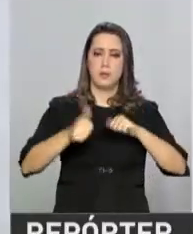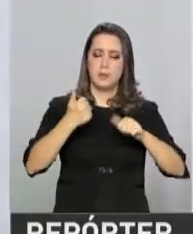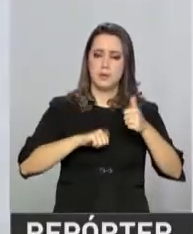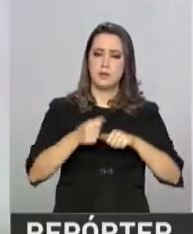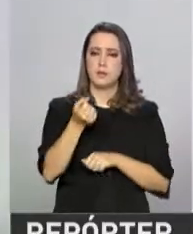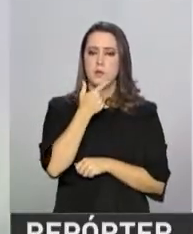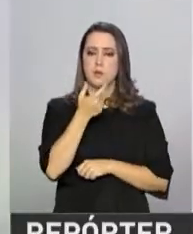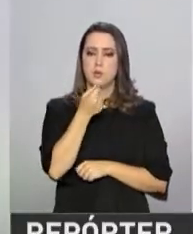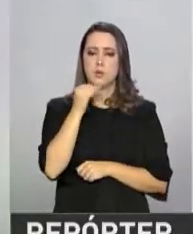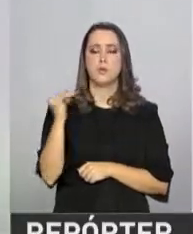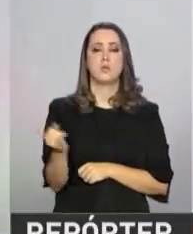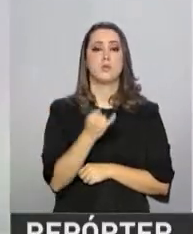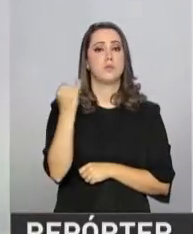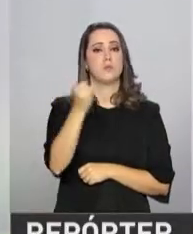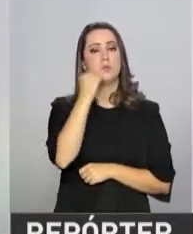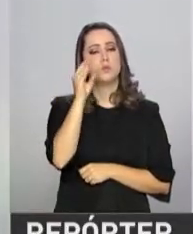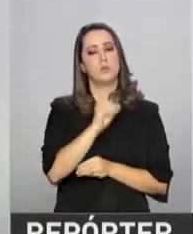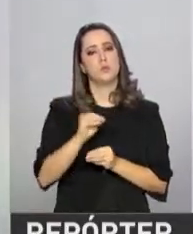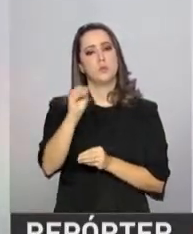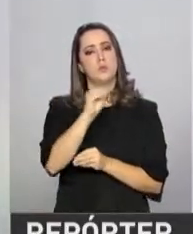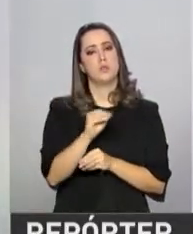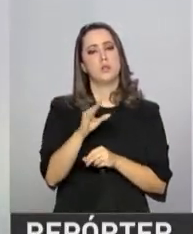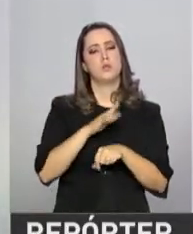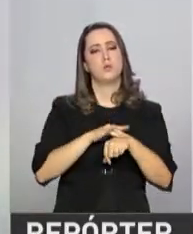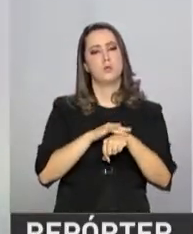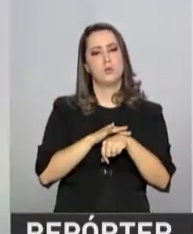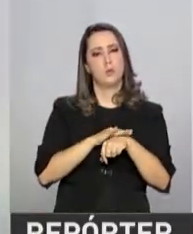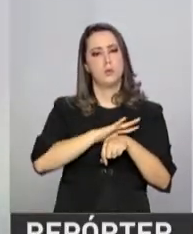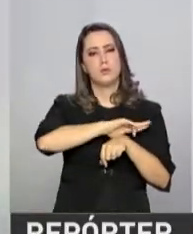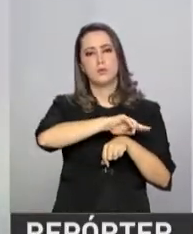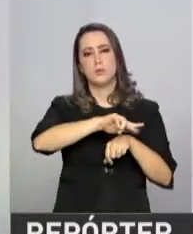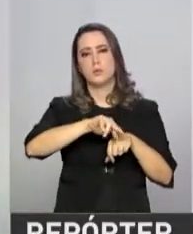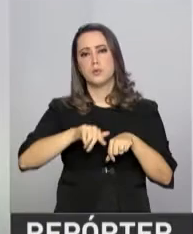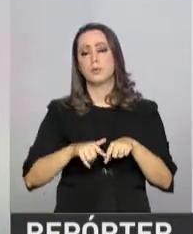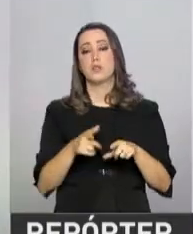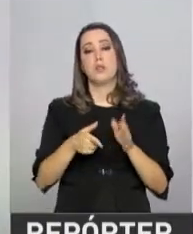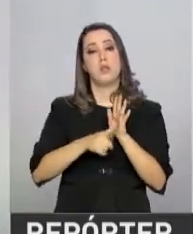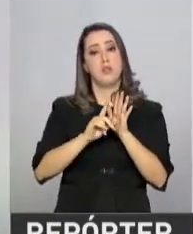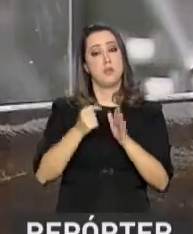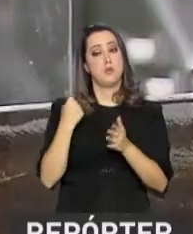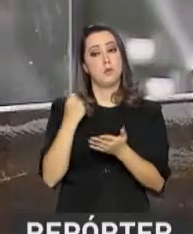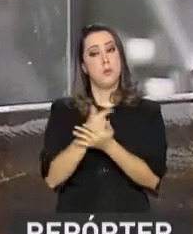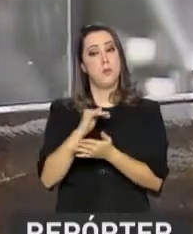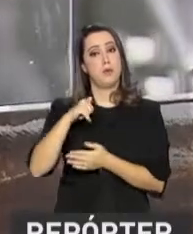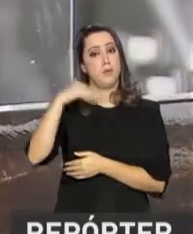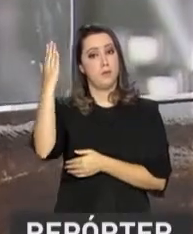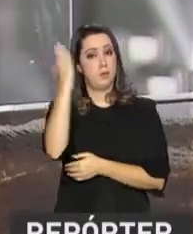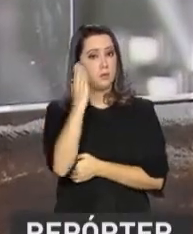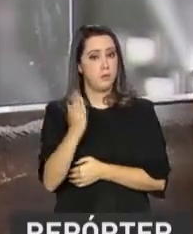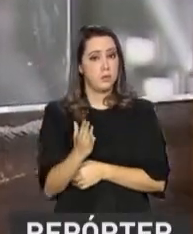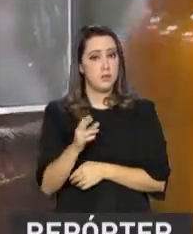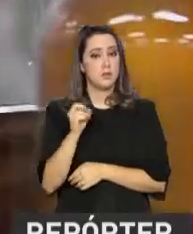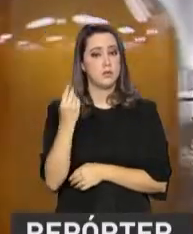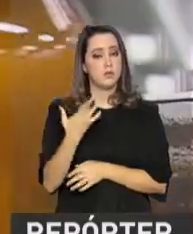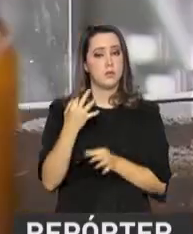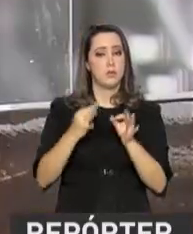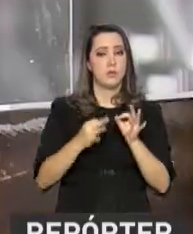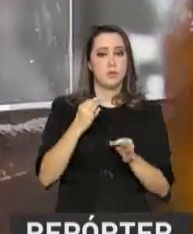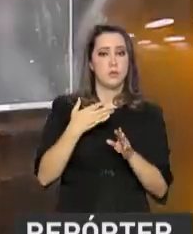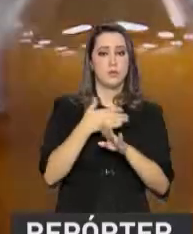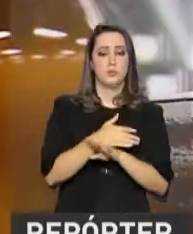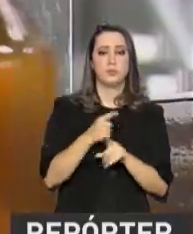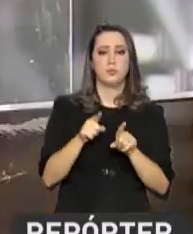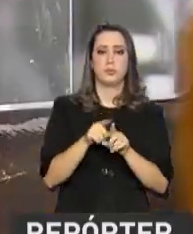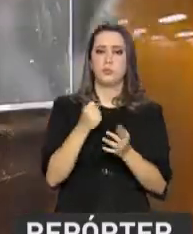essenciais no tratamento de doenças crônicas importados de alto custo ou ainda judicializadas os